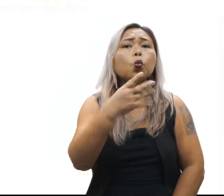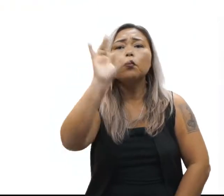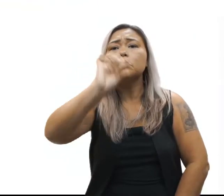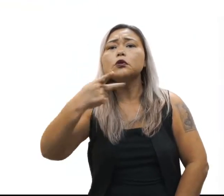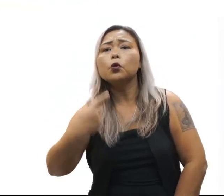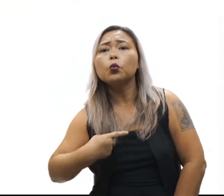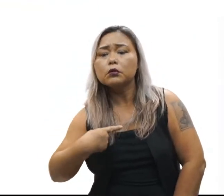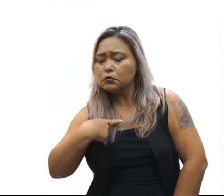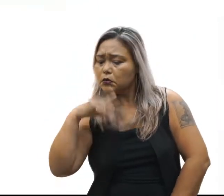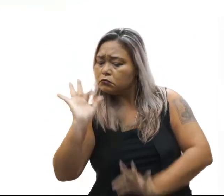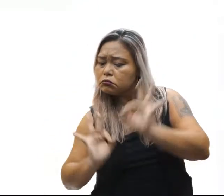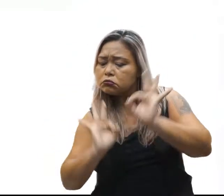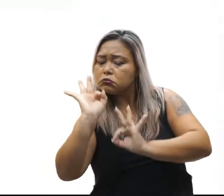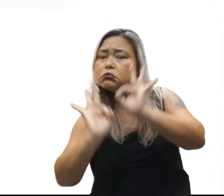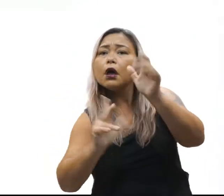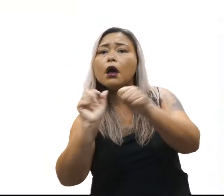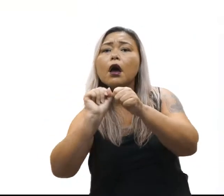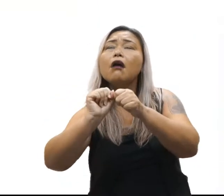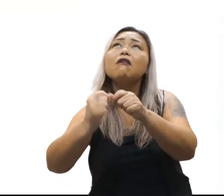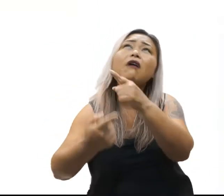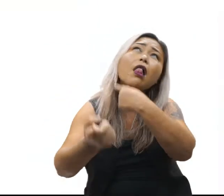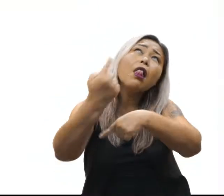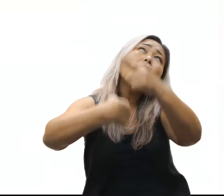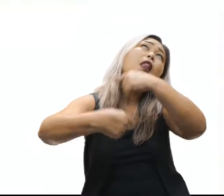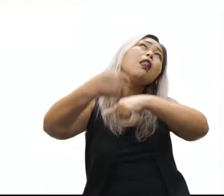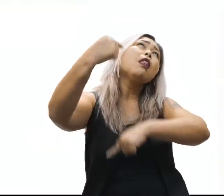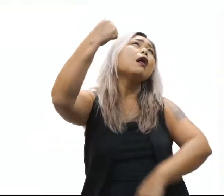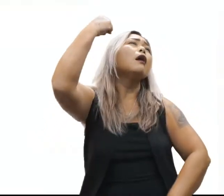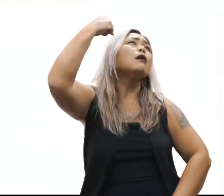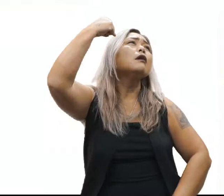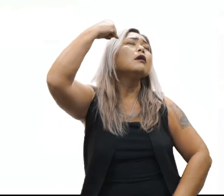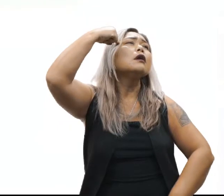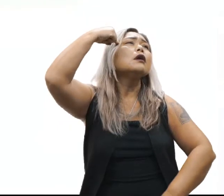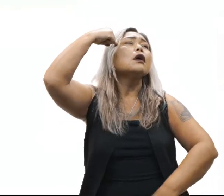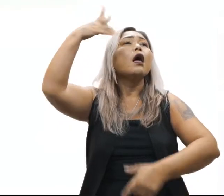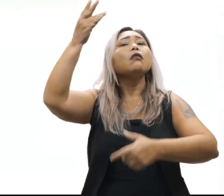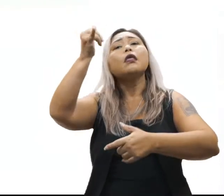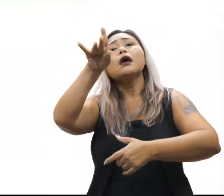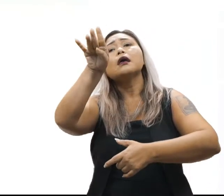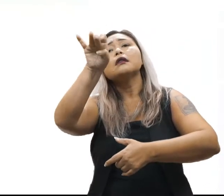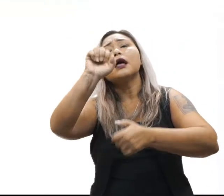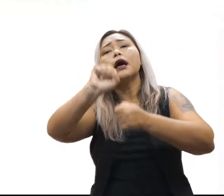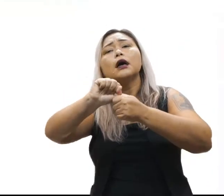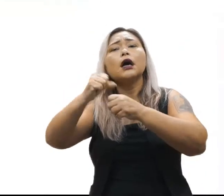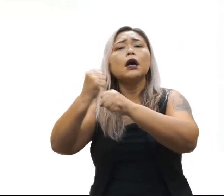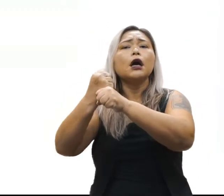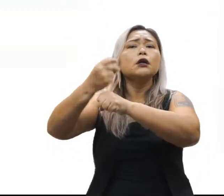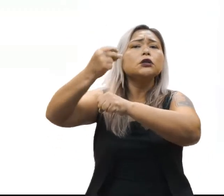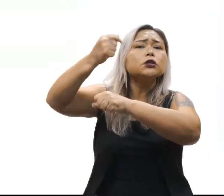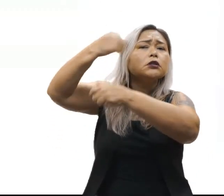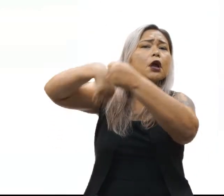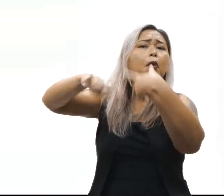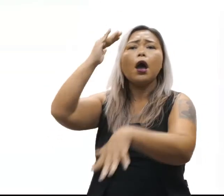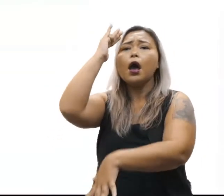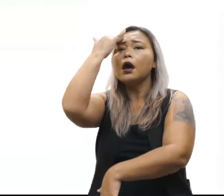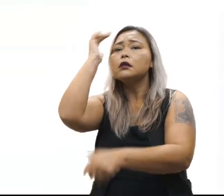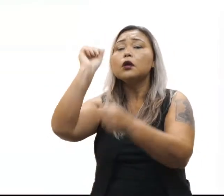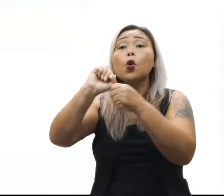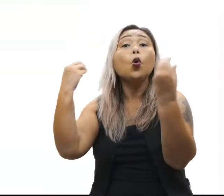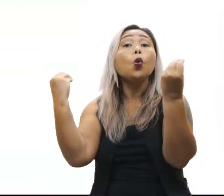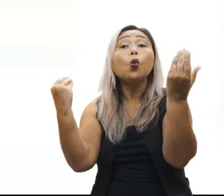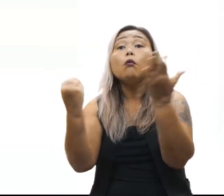construído. A gente vem lá da Idade Antiga para entender mais ou menos como que isso